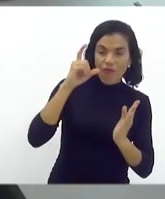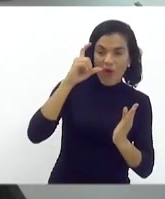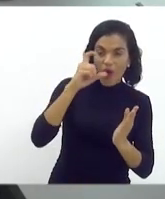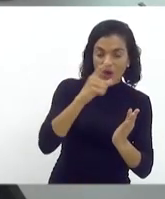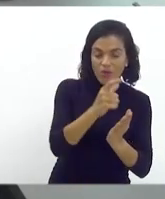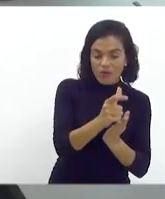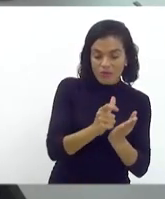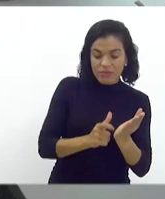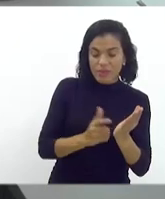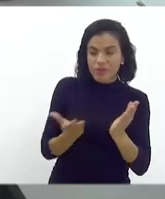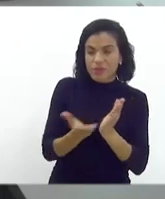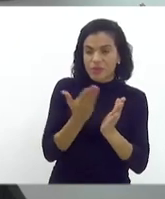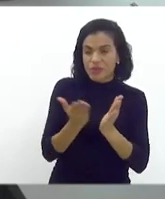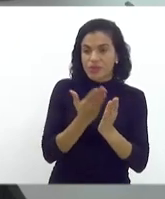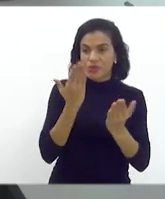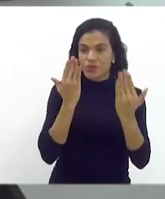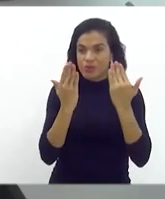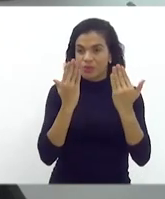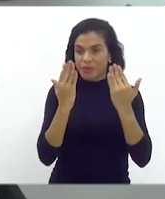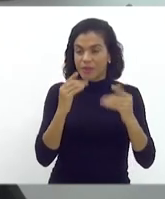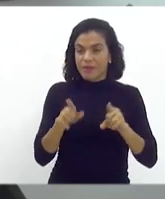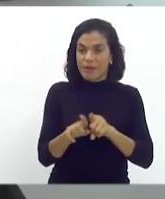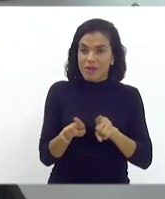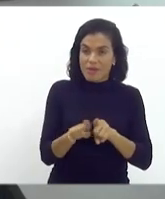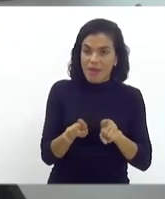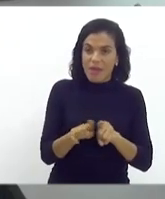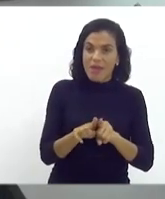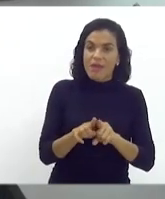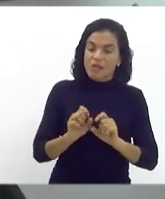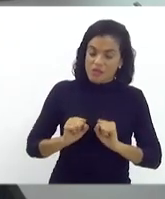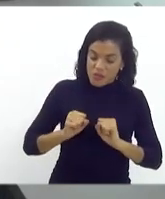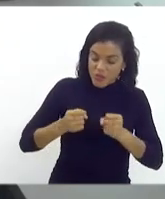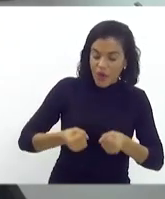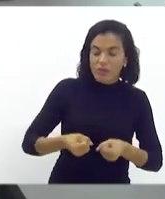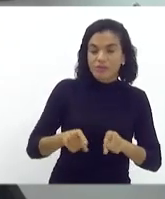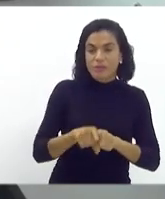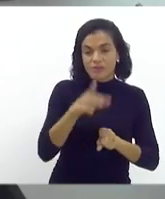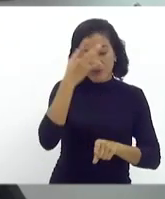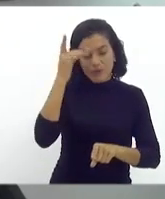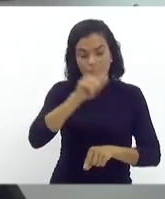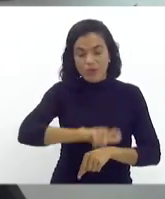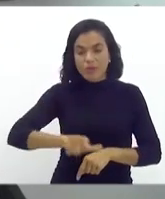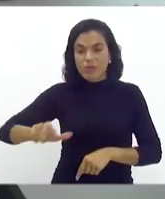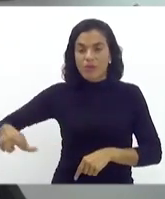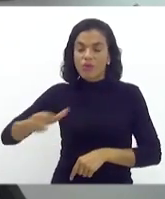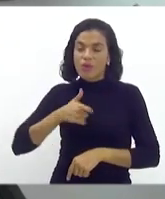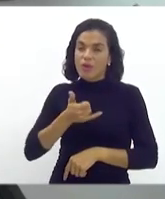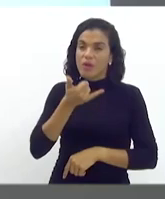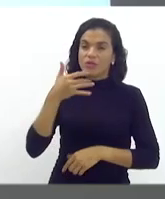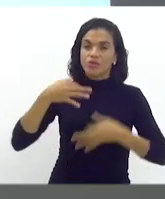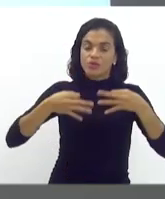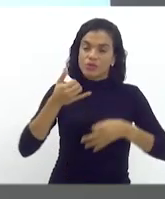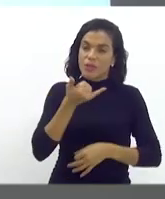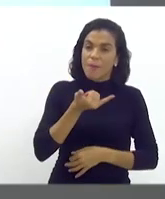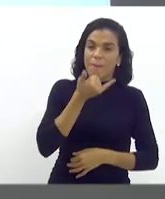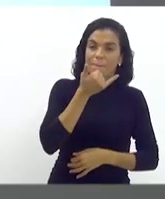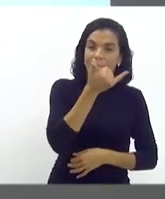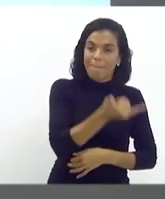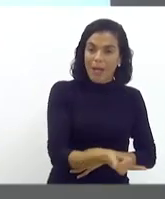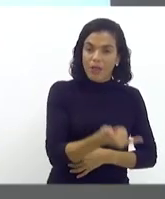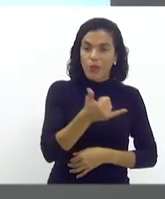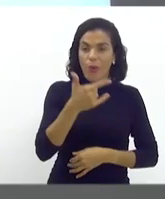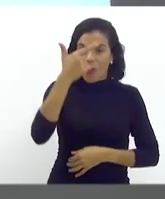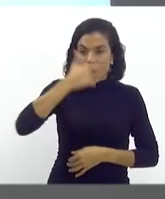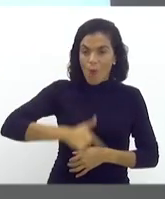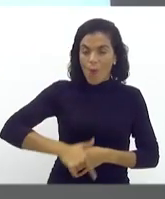de suspeitos em vibrar esforços para que aqueles que forem absolvidos tem suas imagens retiradas dos alvos de suspeitos